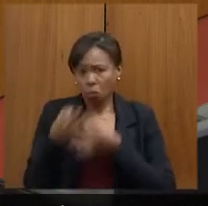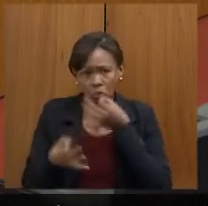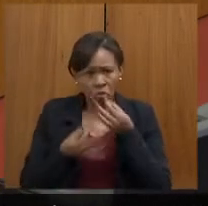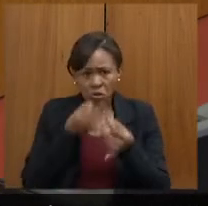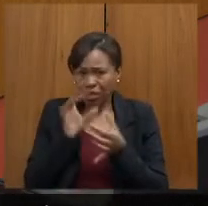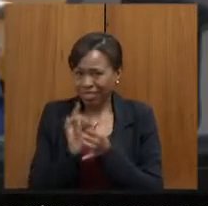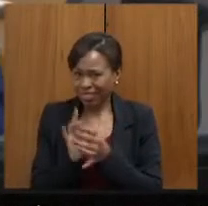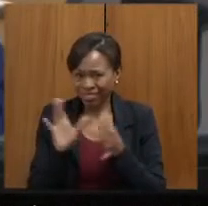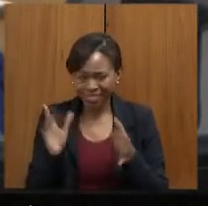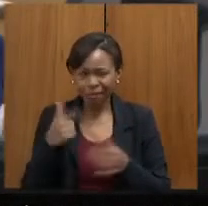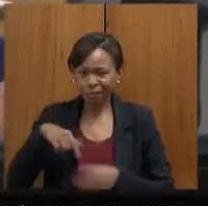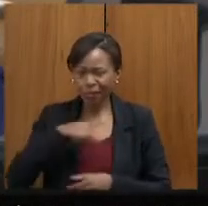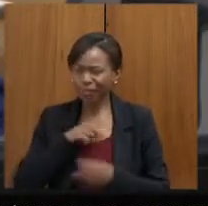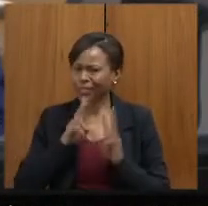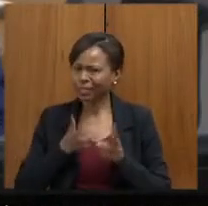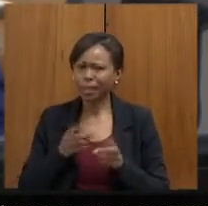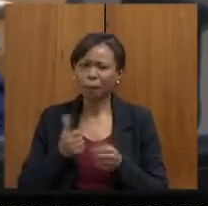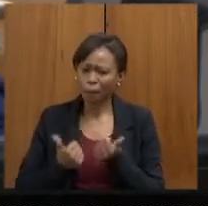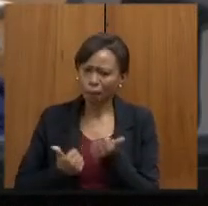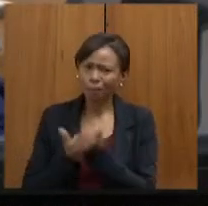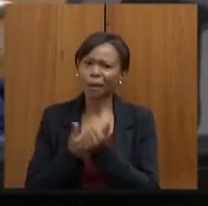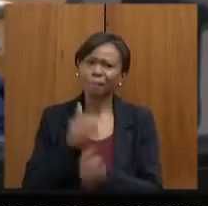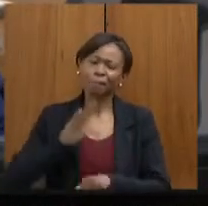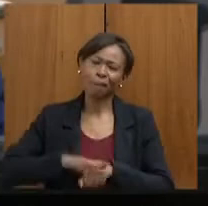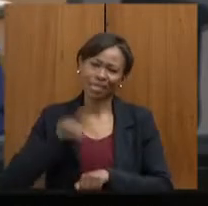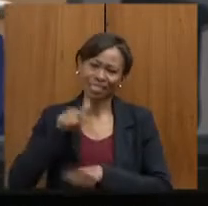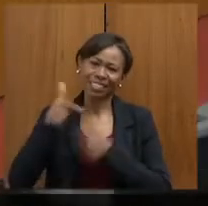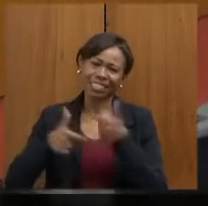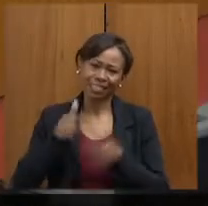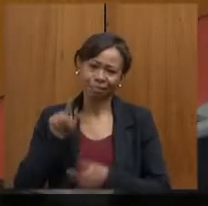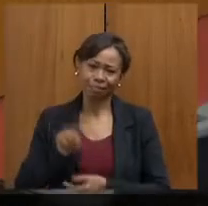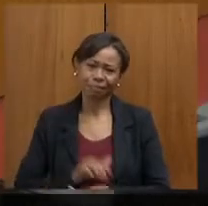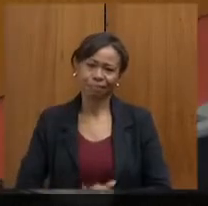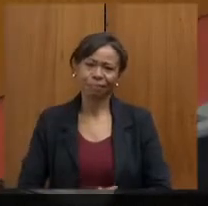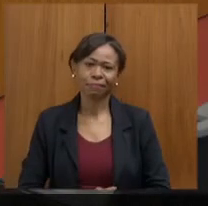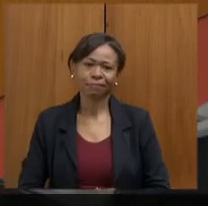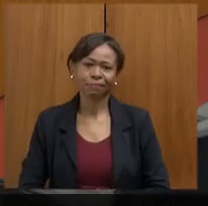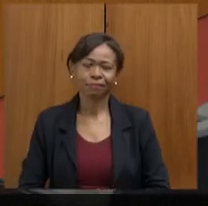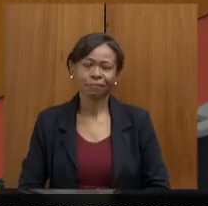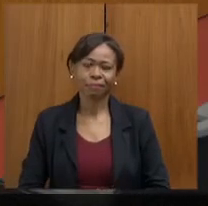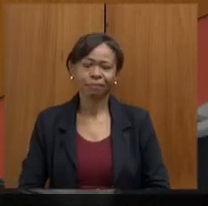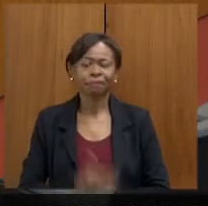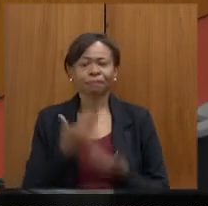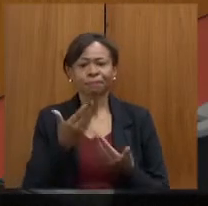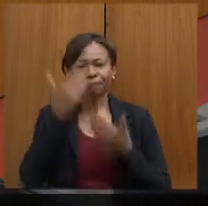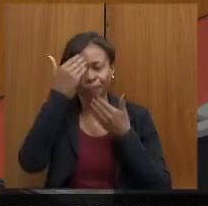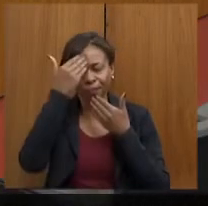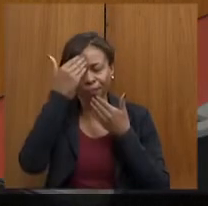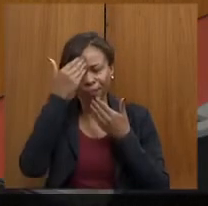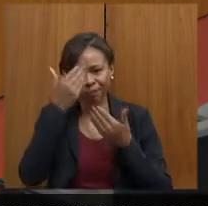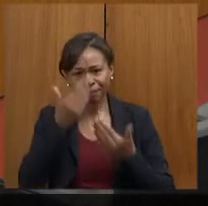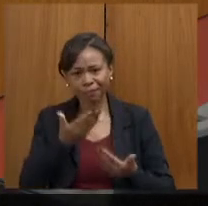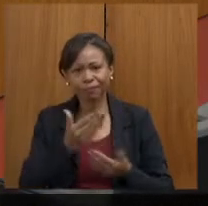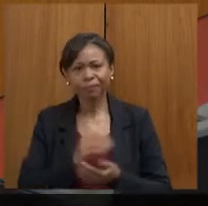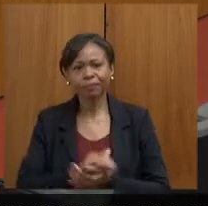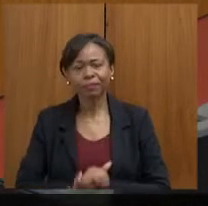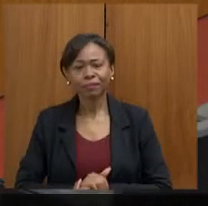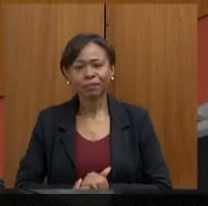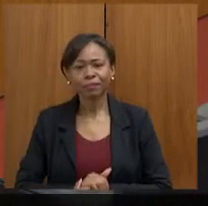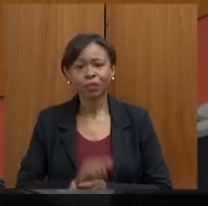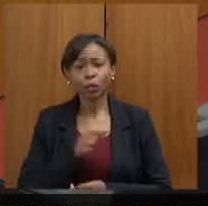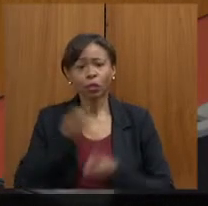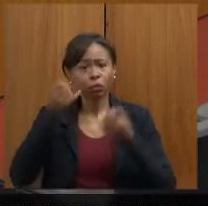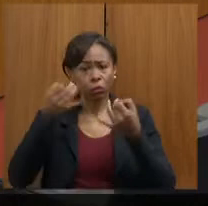para gente acompanhar cada vez mais esse trabalho que a gente faz lá e agradeço a